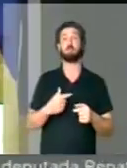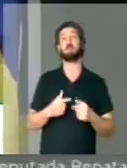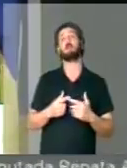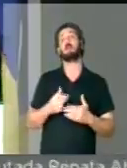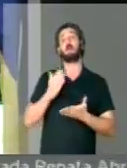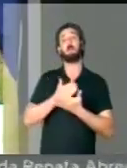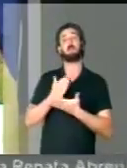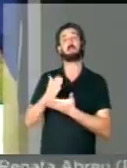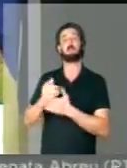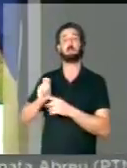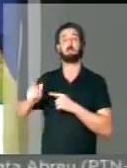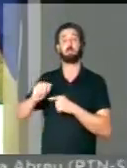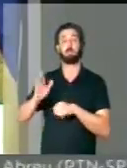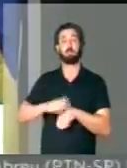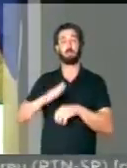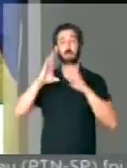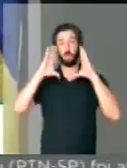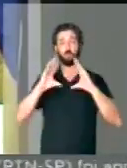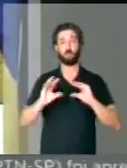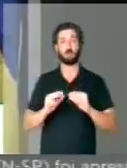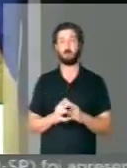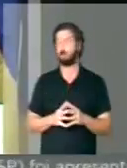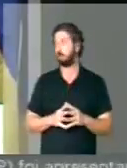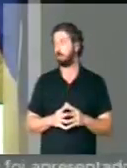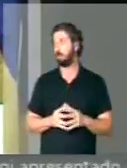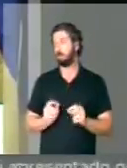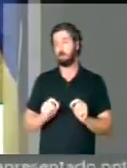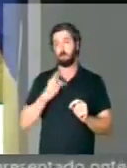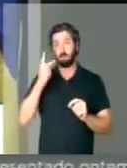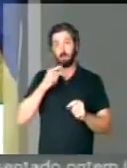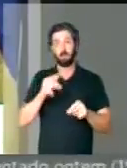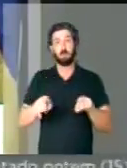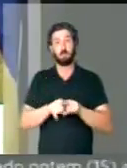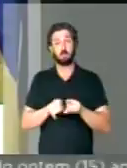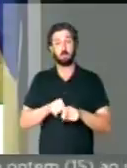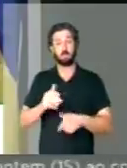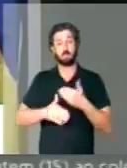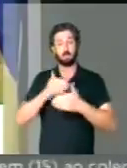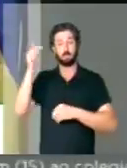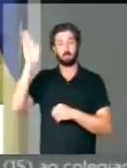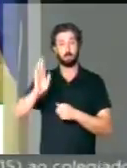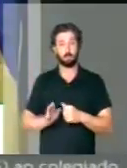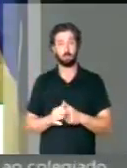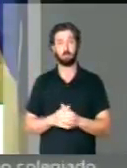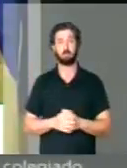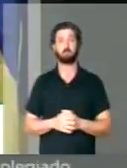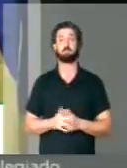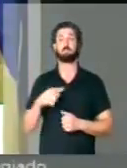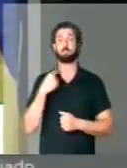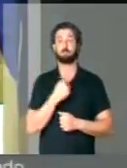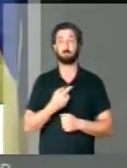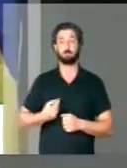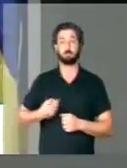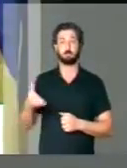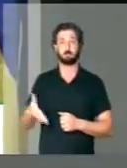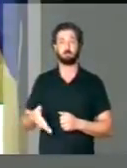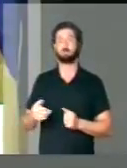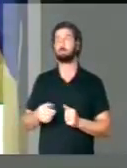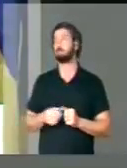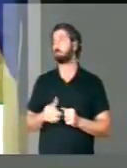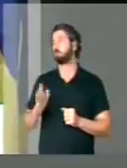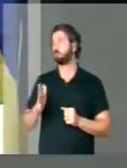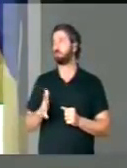prestação mais cômoda. E no que se refere ao crescimento do Brasil, nós que estávamos tendo